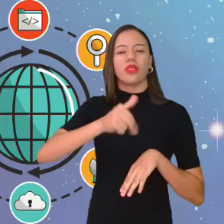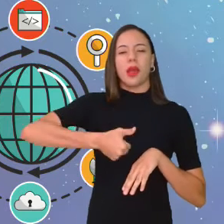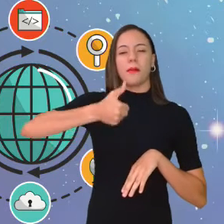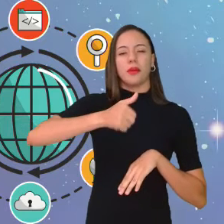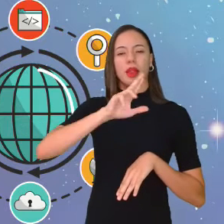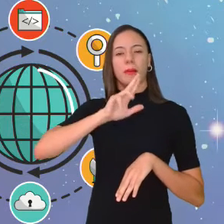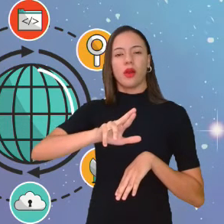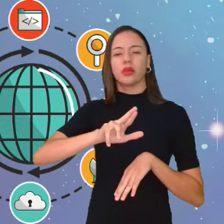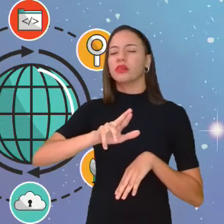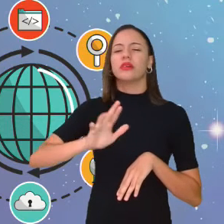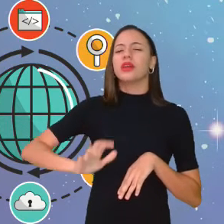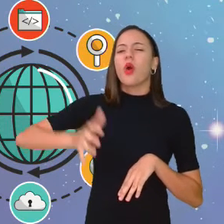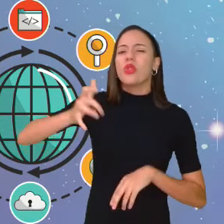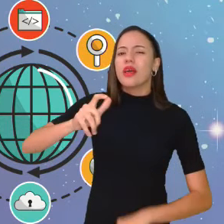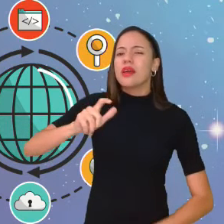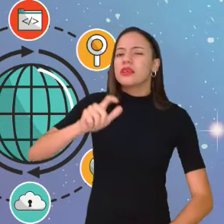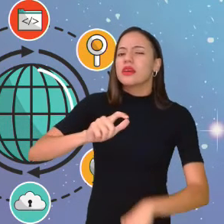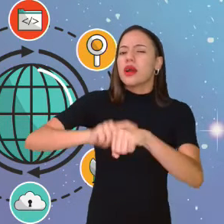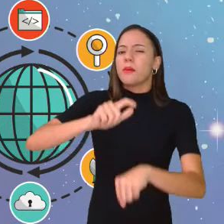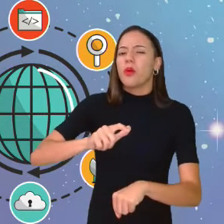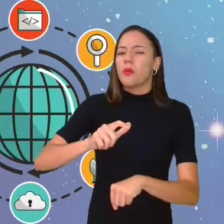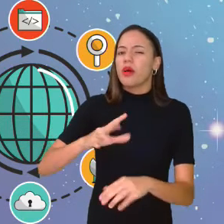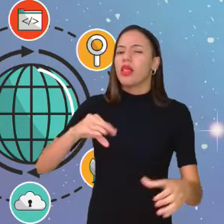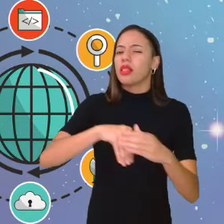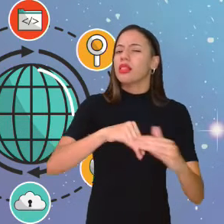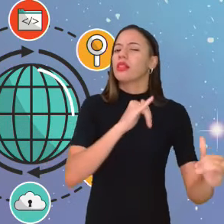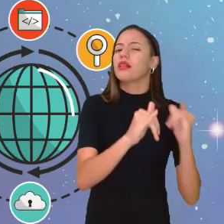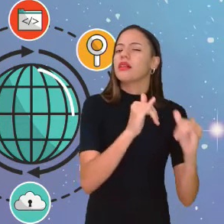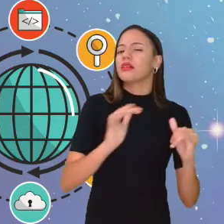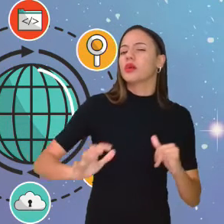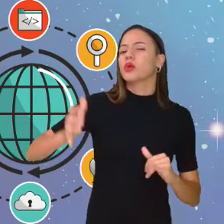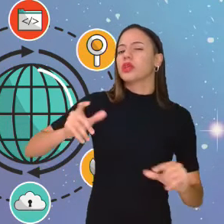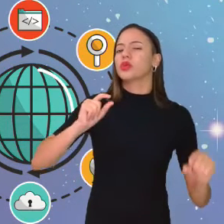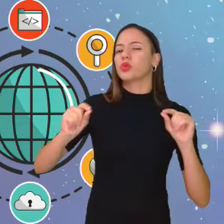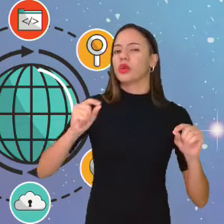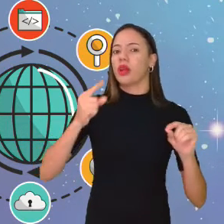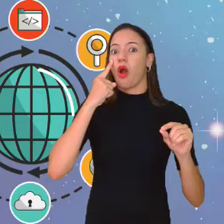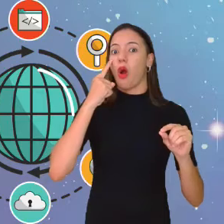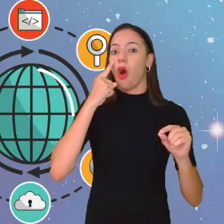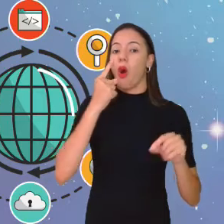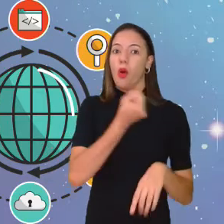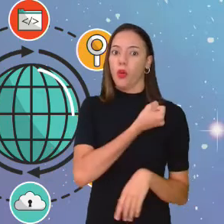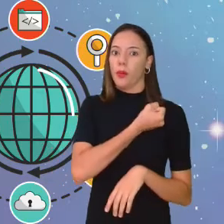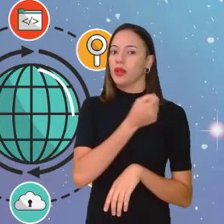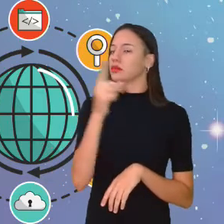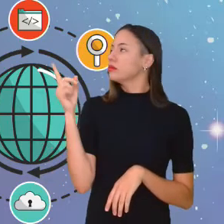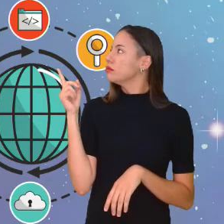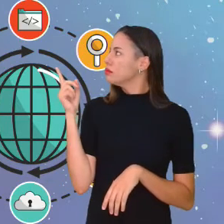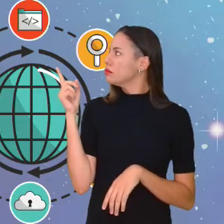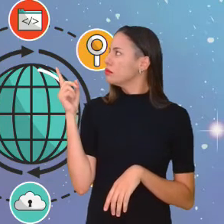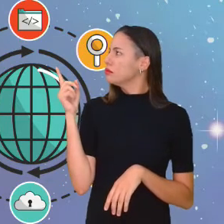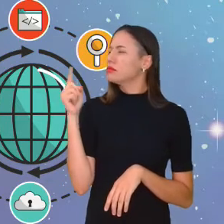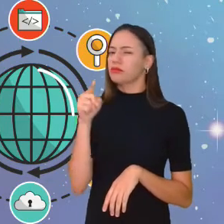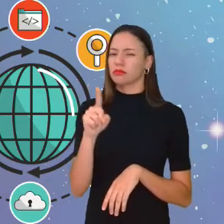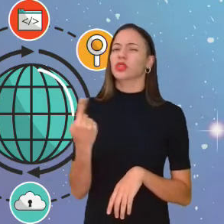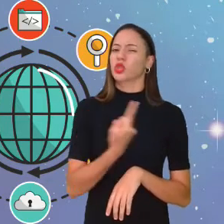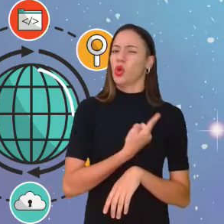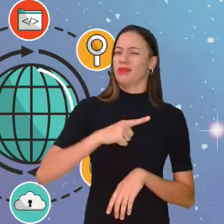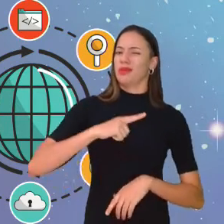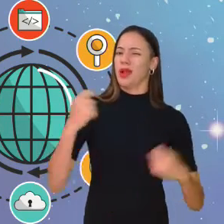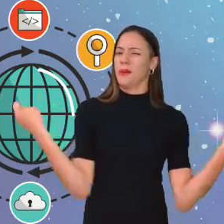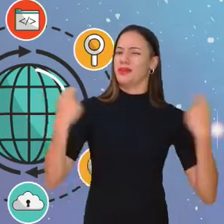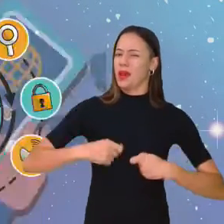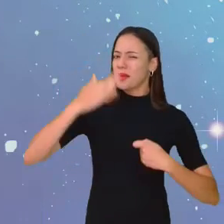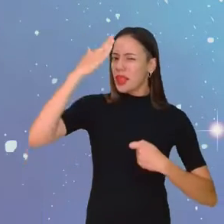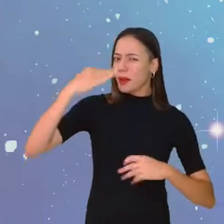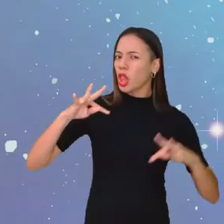que acontece a cada minuto na internet? Veja só esses números. E se dá para a gente saber de tudo o tempo todo